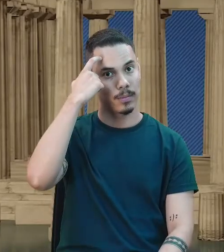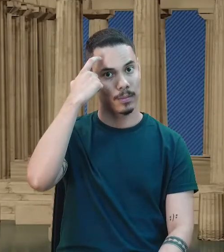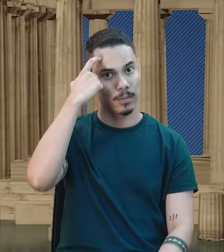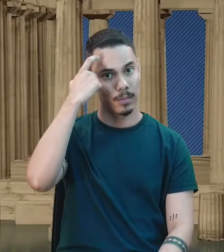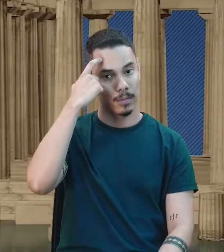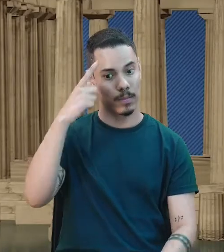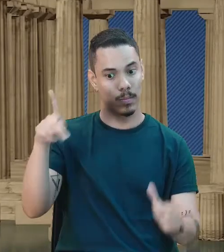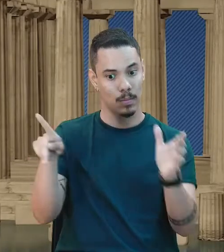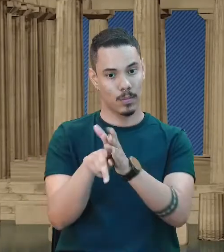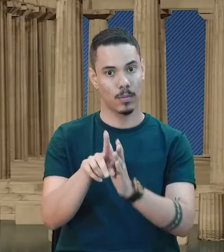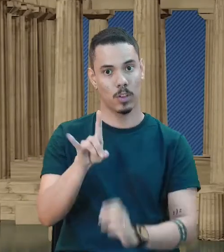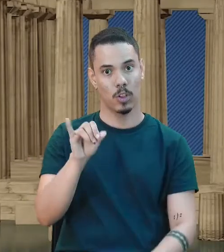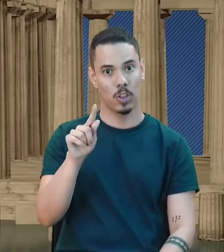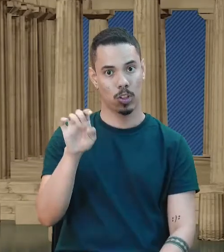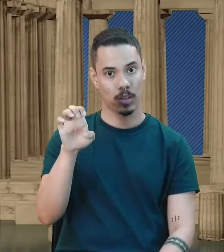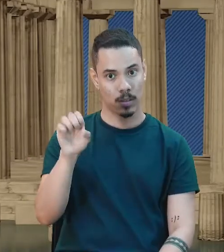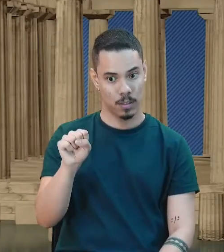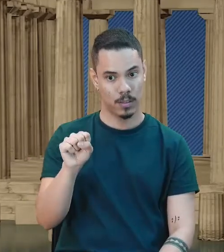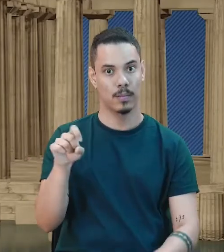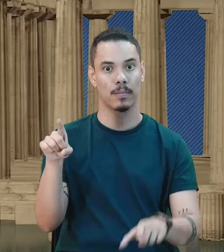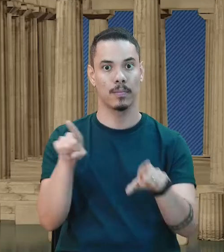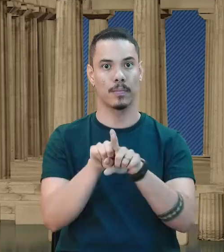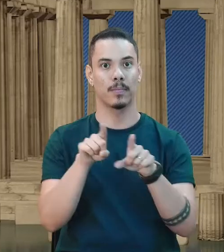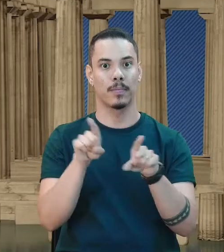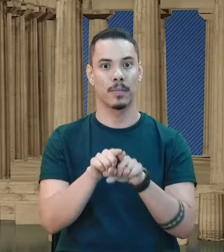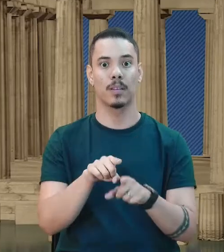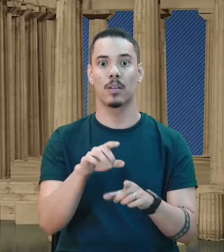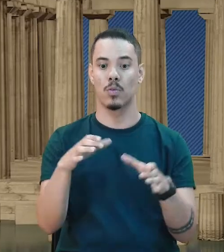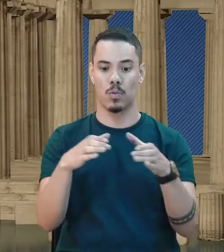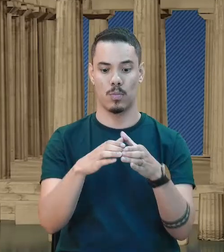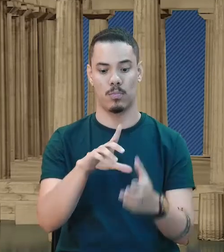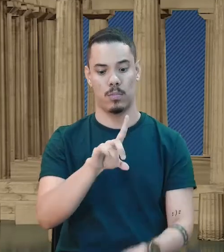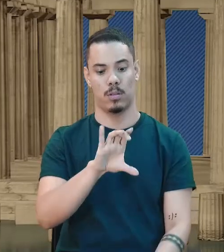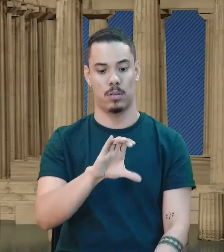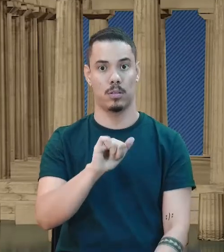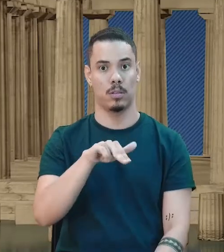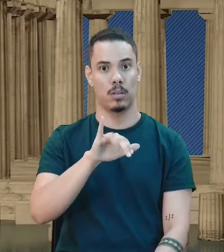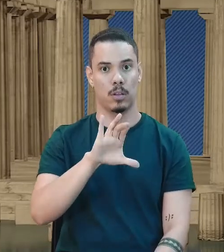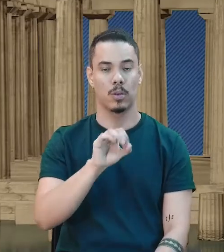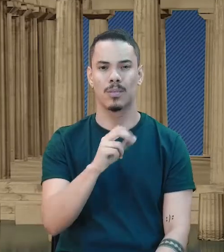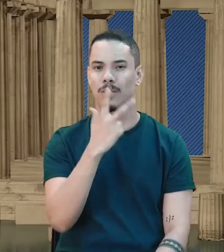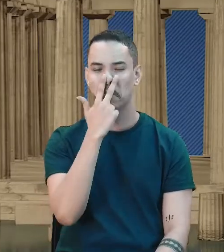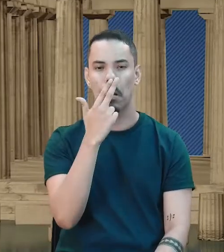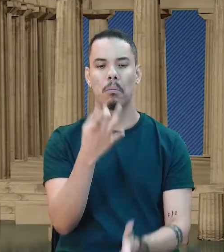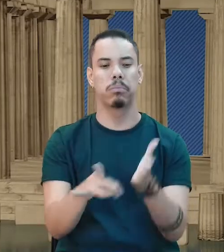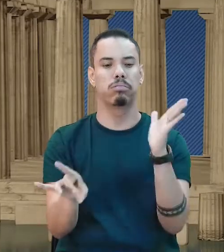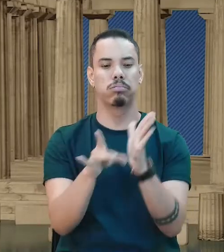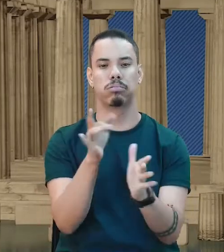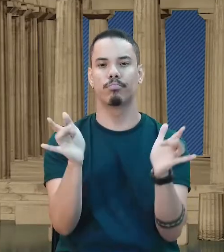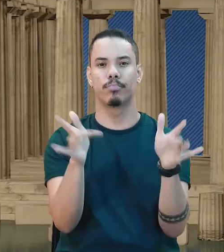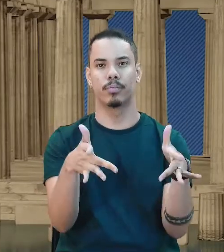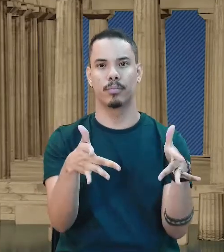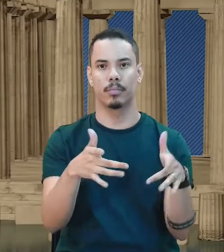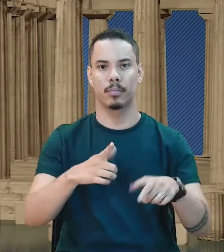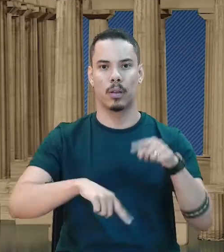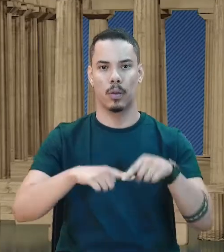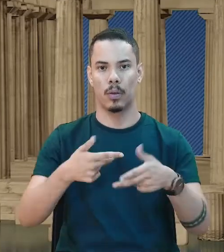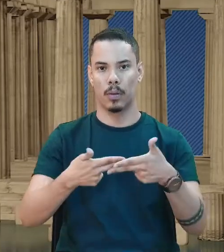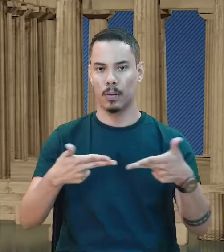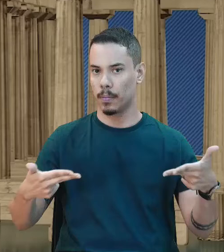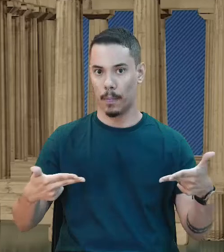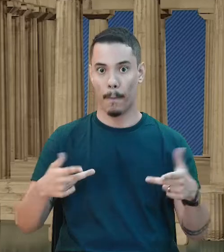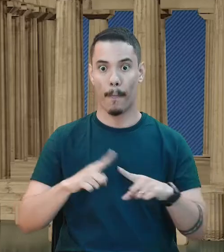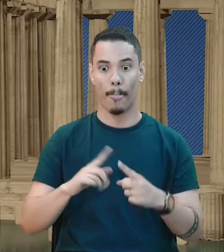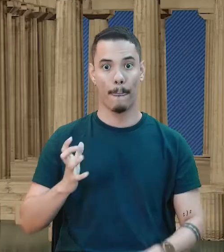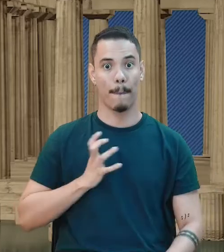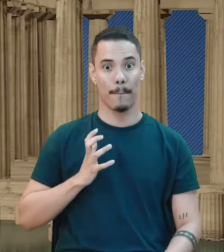Diógenes e a importância do pensamento dos cínicos, que desprezavam as riquezas, os bens materiais e viviam a